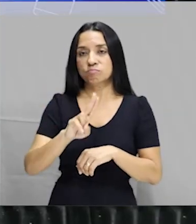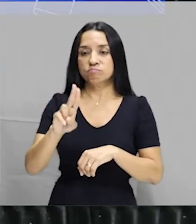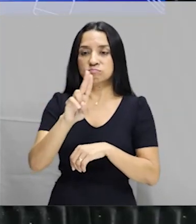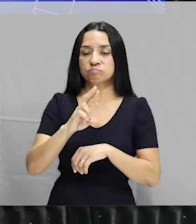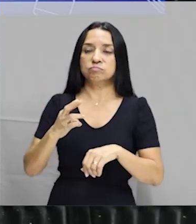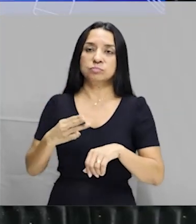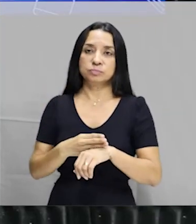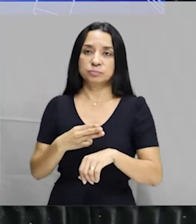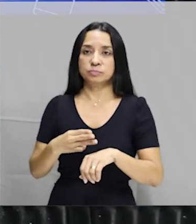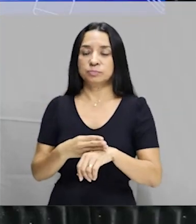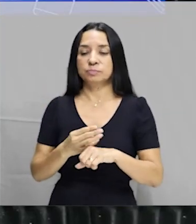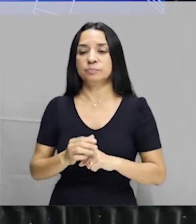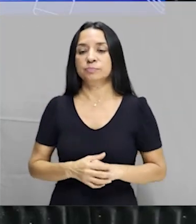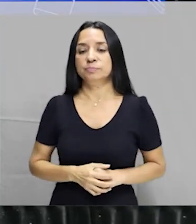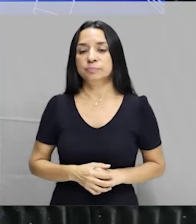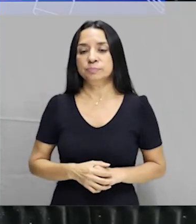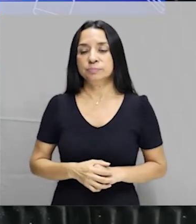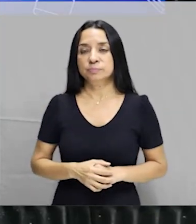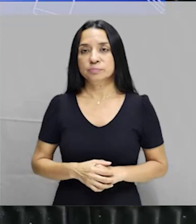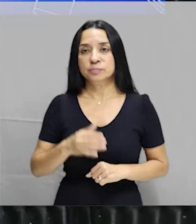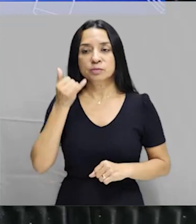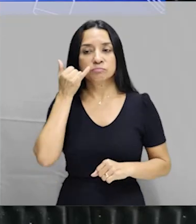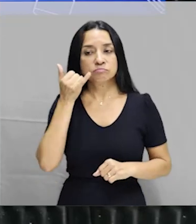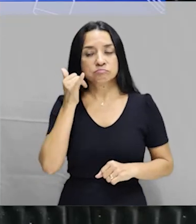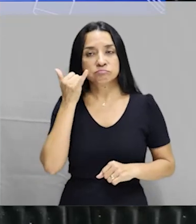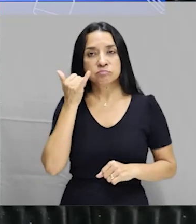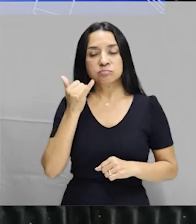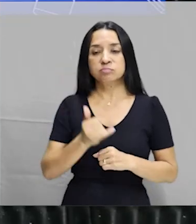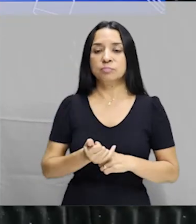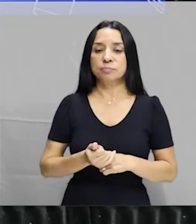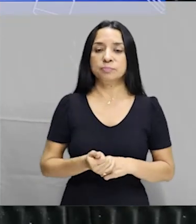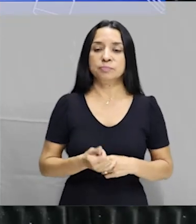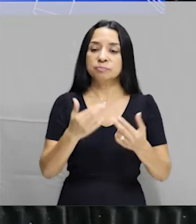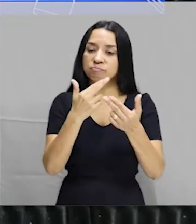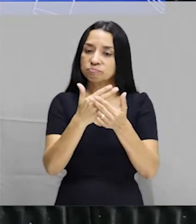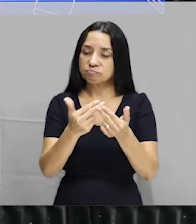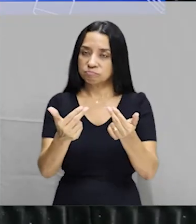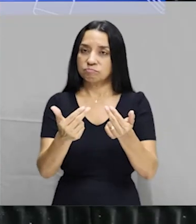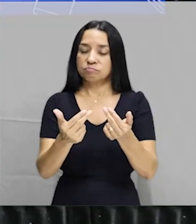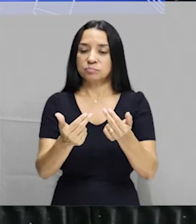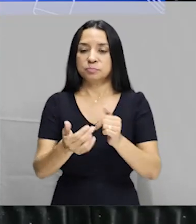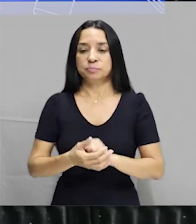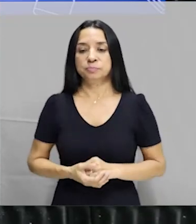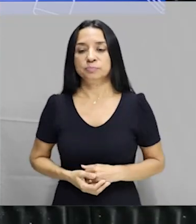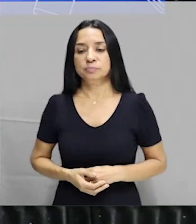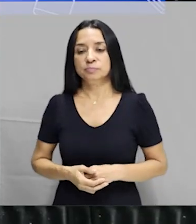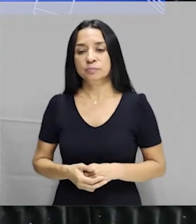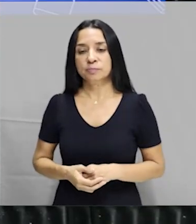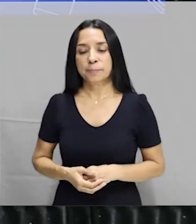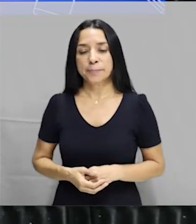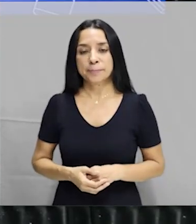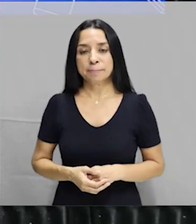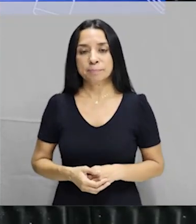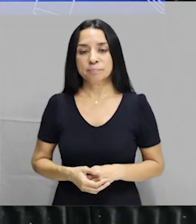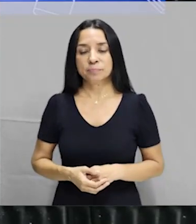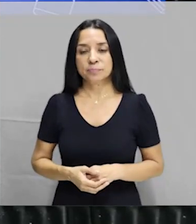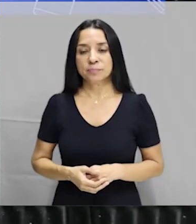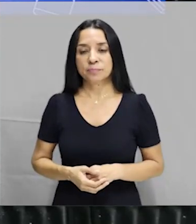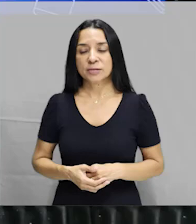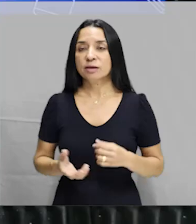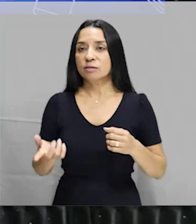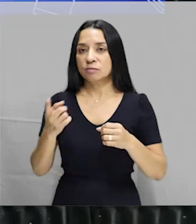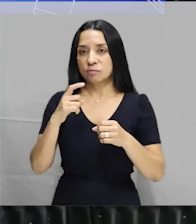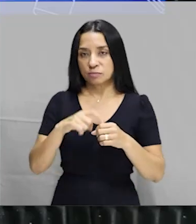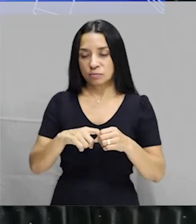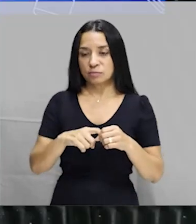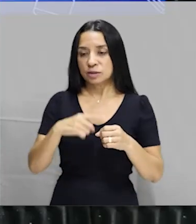através do celular. É uma grande ferramenta. Então, vamos dar continuidade aqui na nossa aula. E aqui nós vamos voltar com a